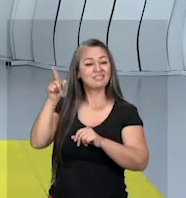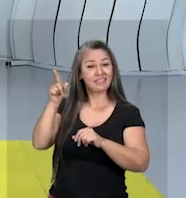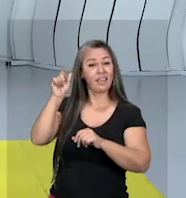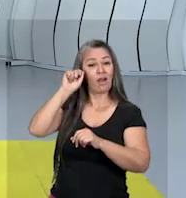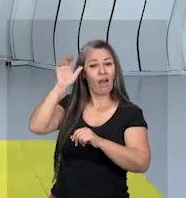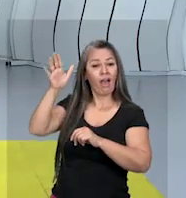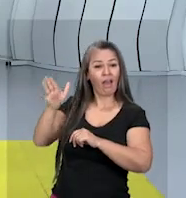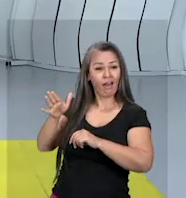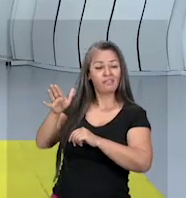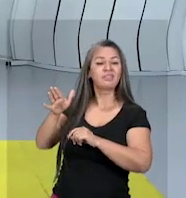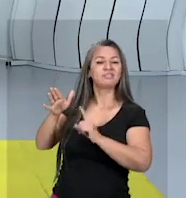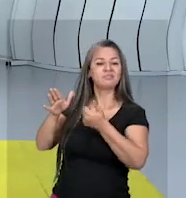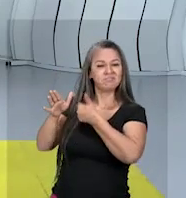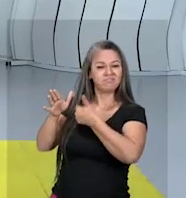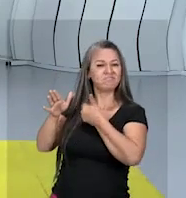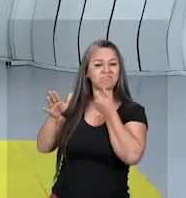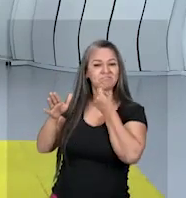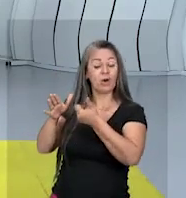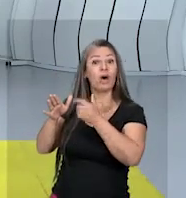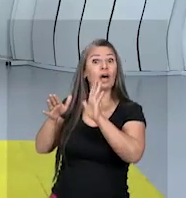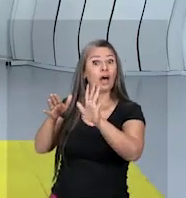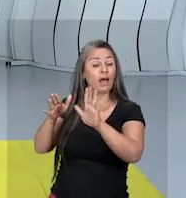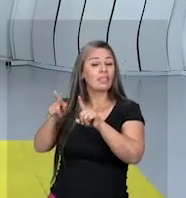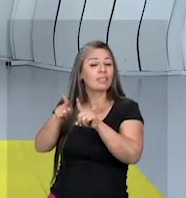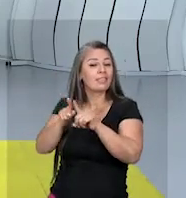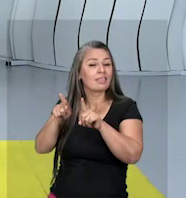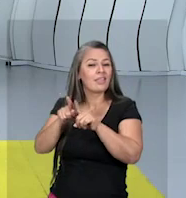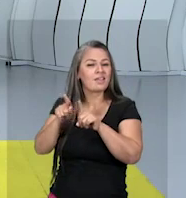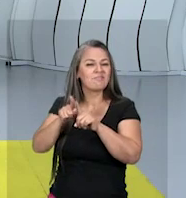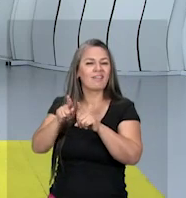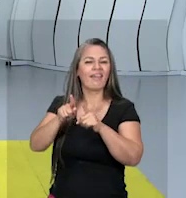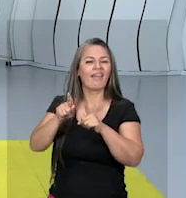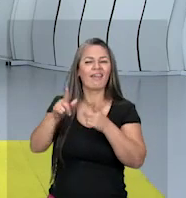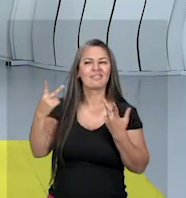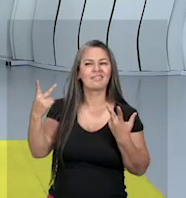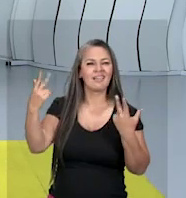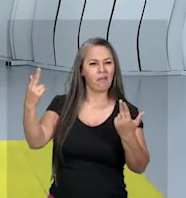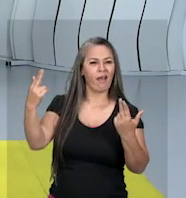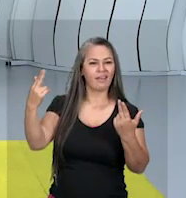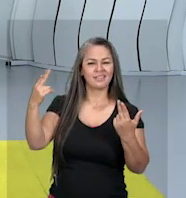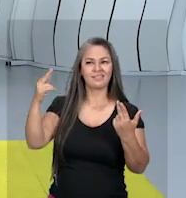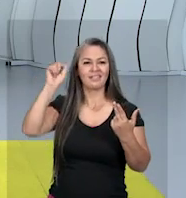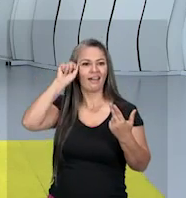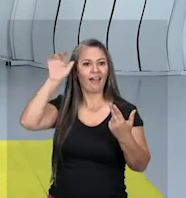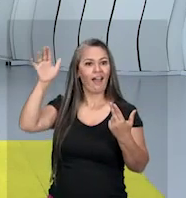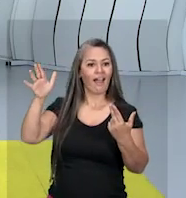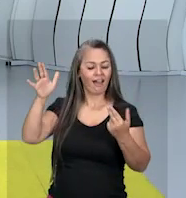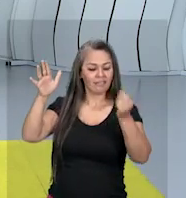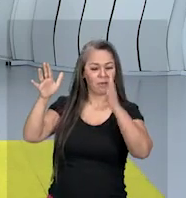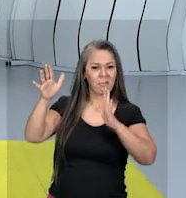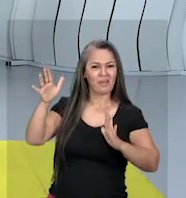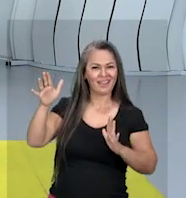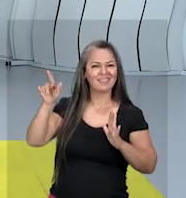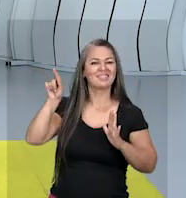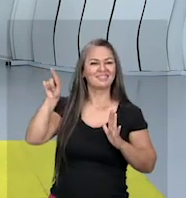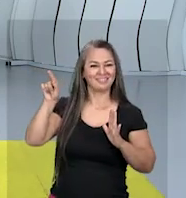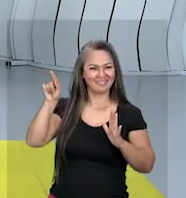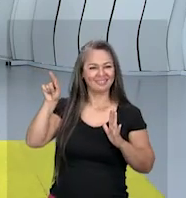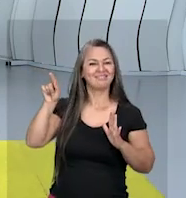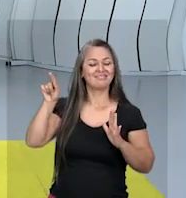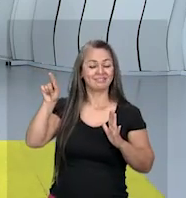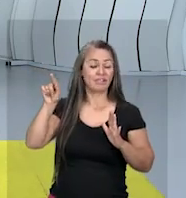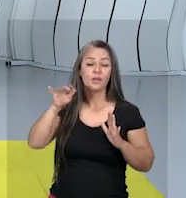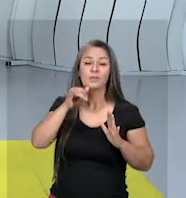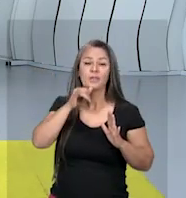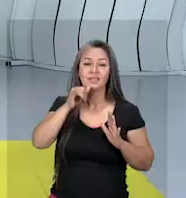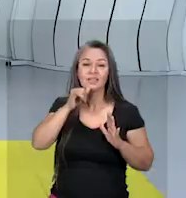a África com o Brasil tem muitas coisas muito semelhantes, né? Sobre essa questão da construção, principalmente do nosso